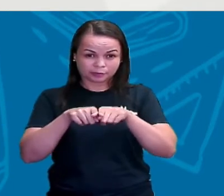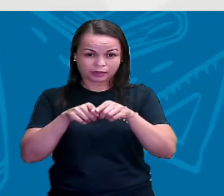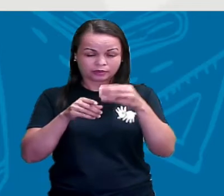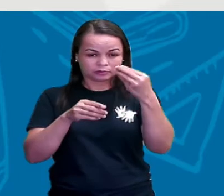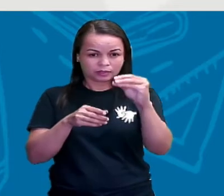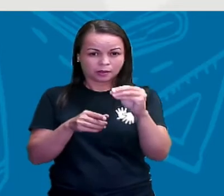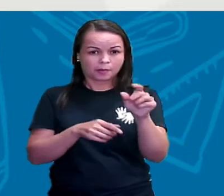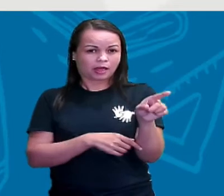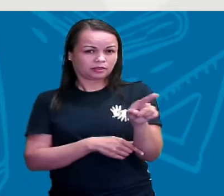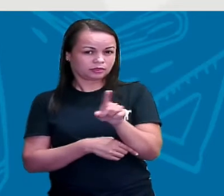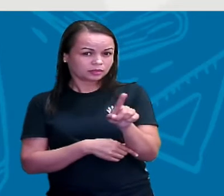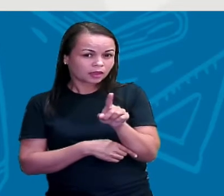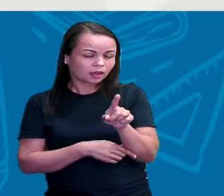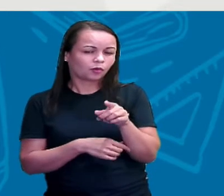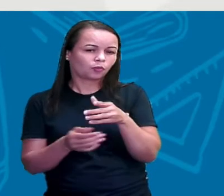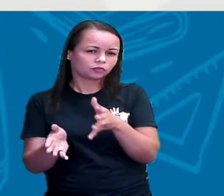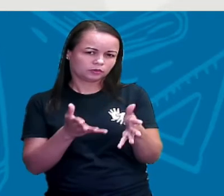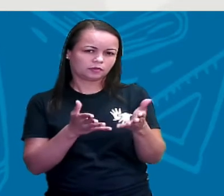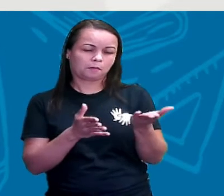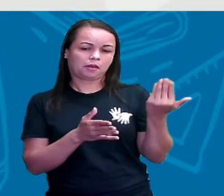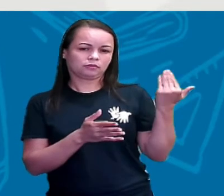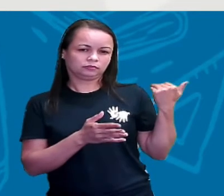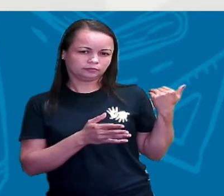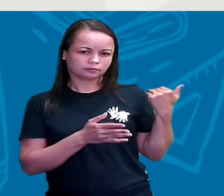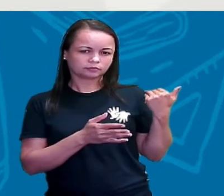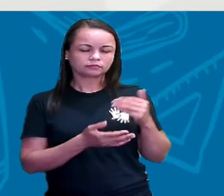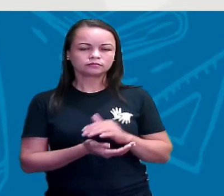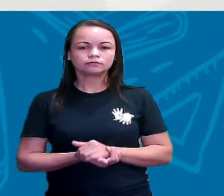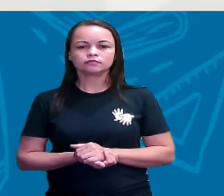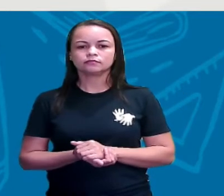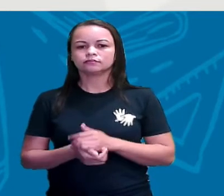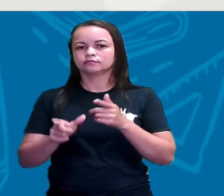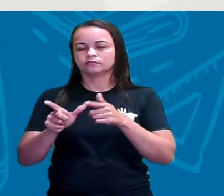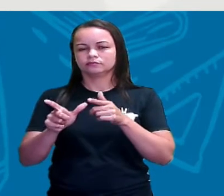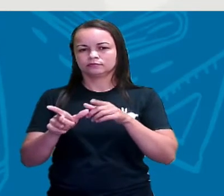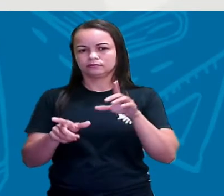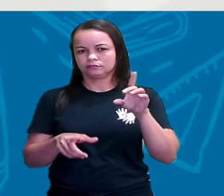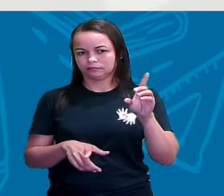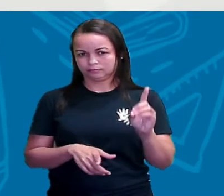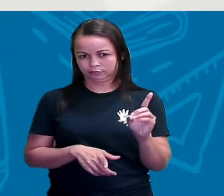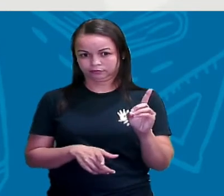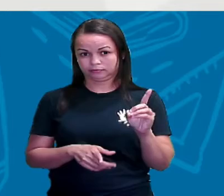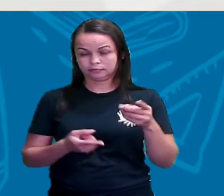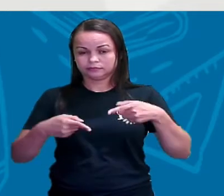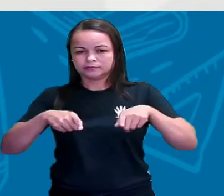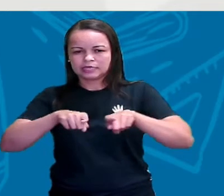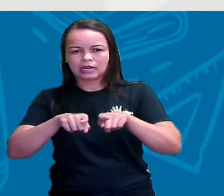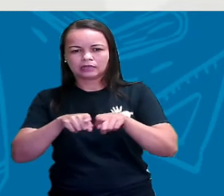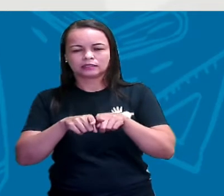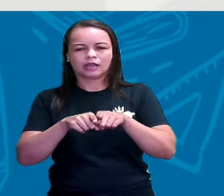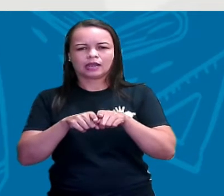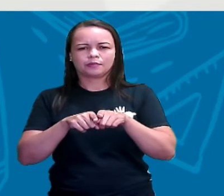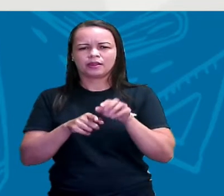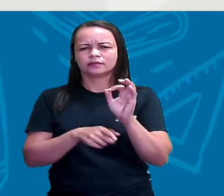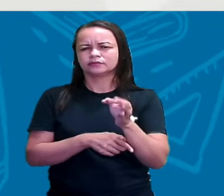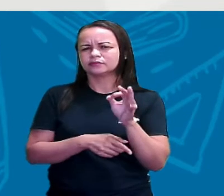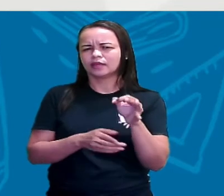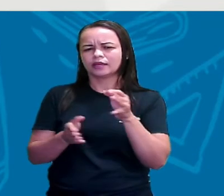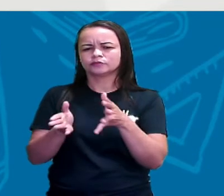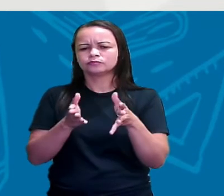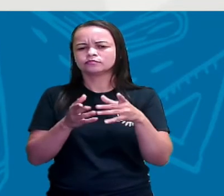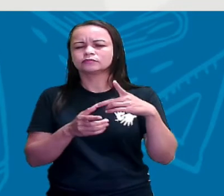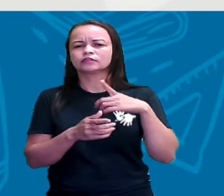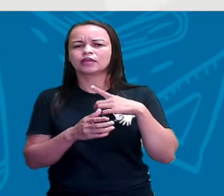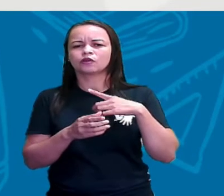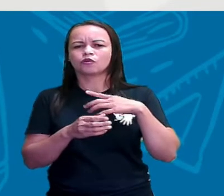de negação também no passado? Na letra D, he didn't sell. É correto a gente colocar o verbo